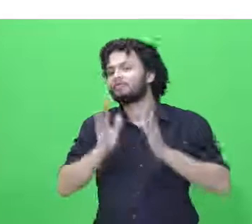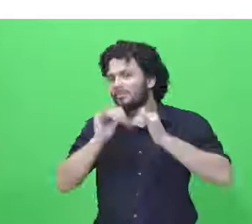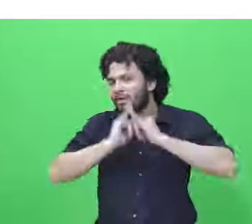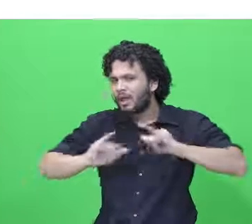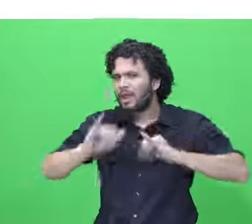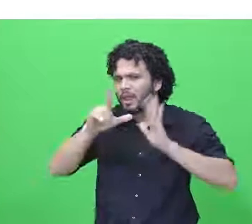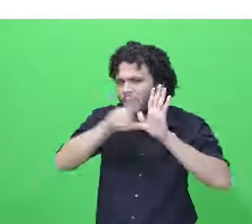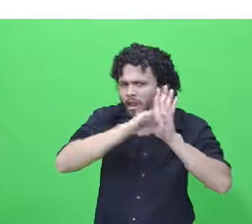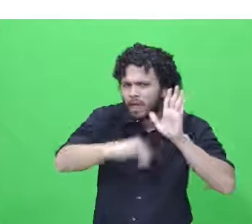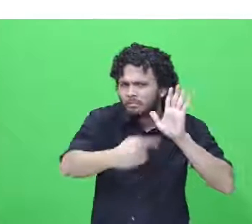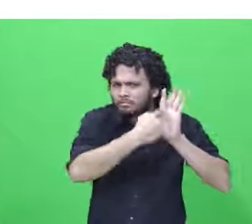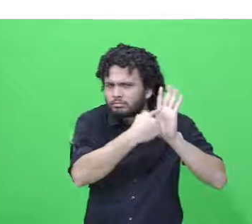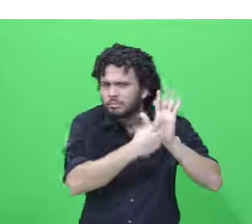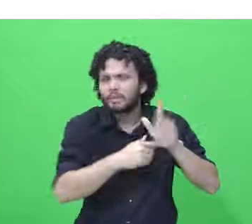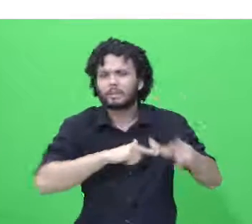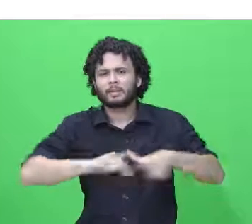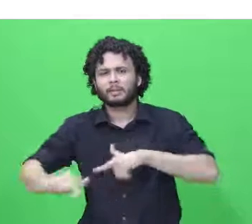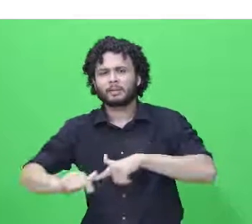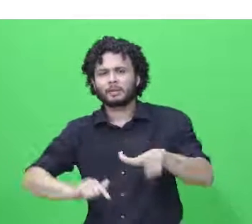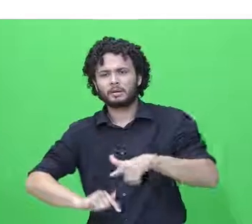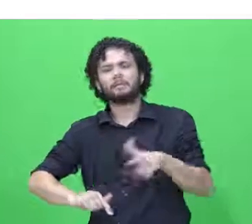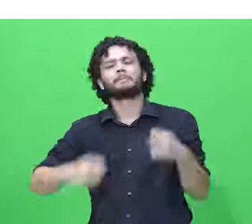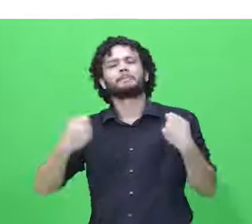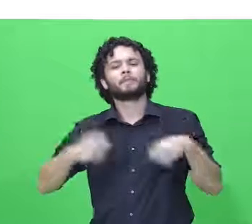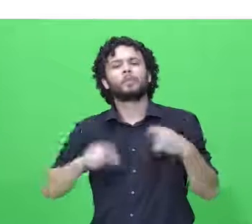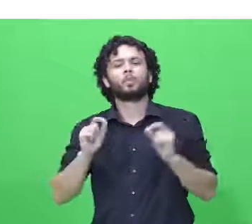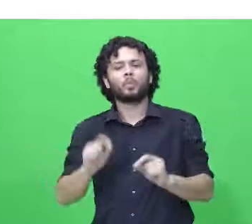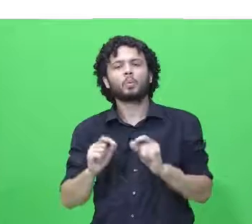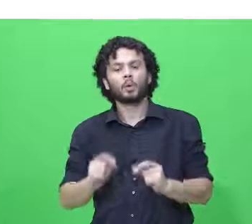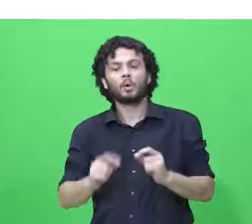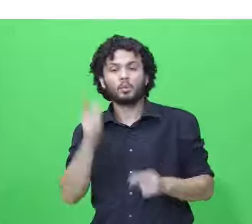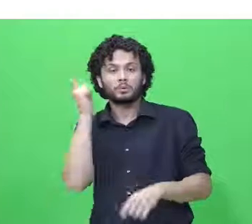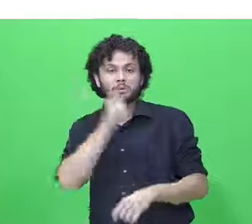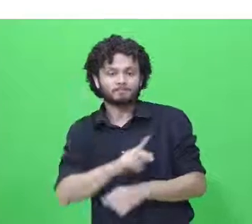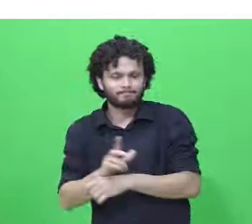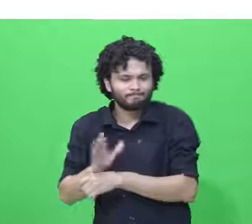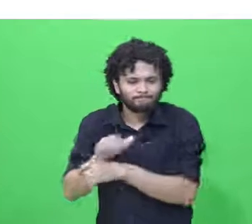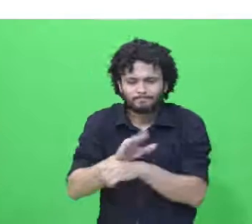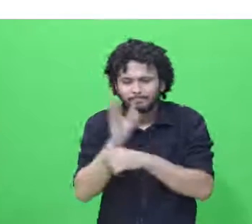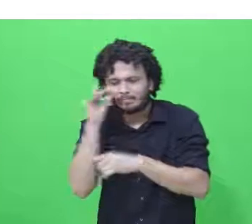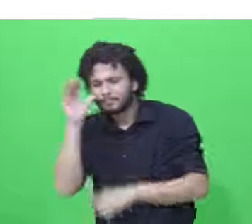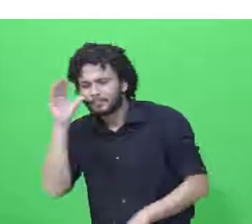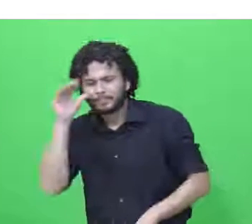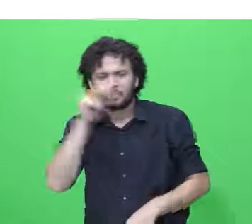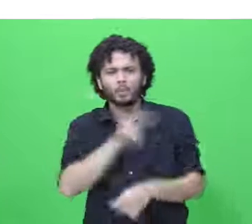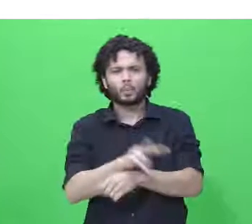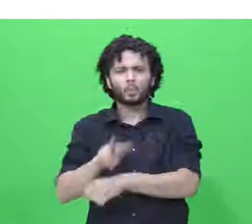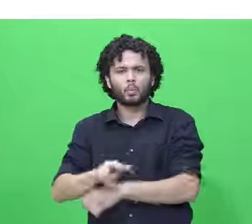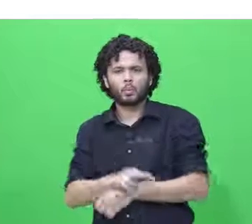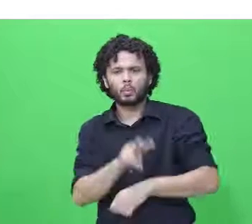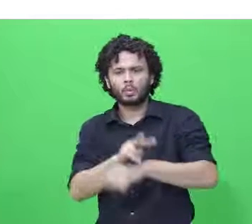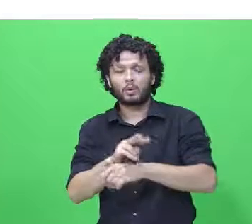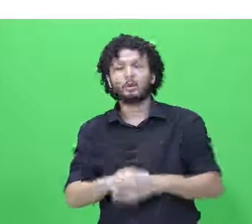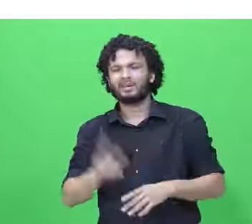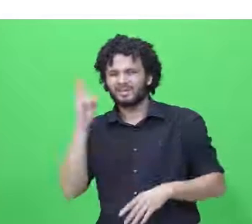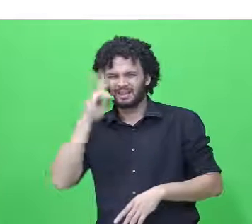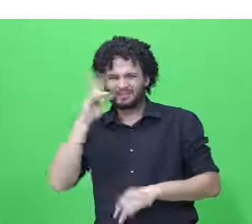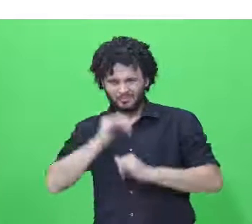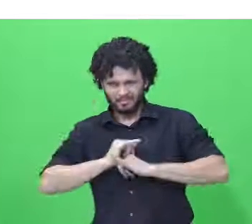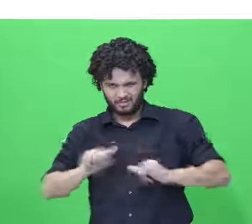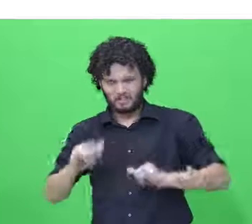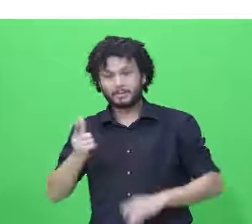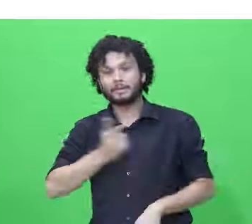agora trabalhistas, elas vão servir muito mais então para controlar e vigiar. Lembra também que eu já falei para vocês, existe